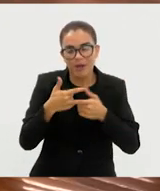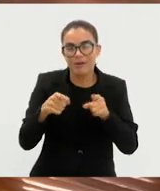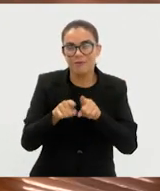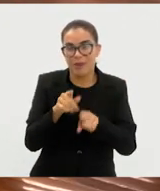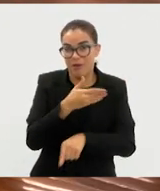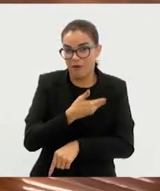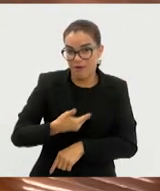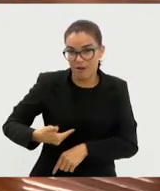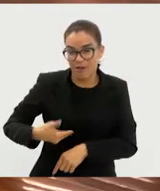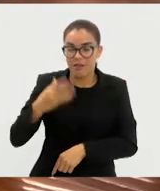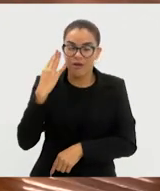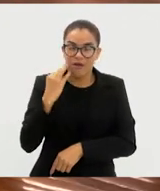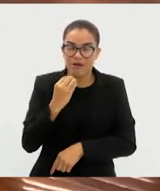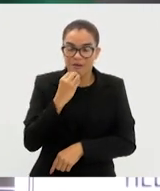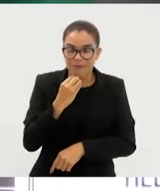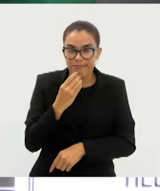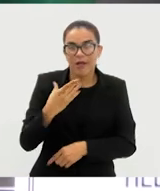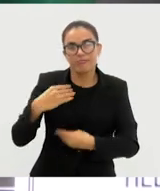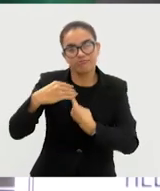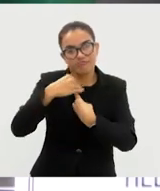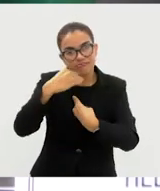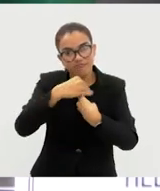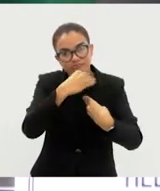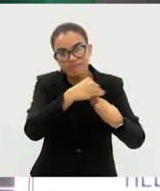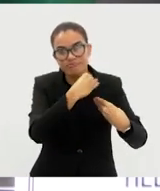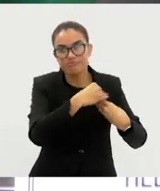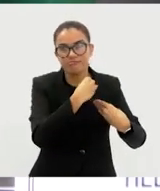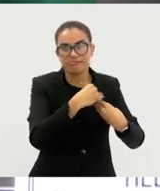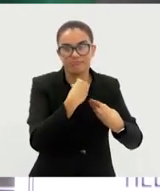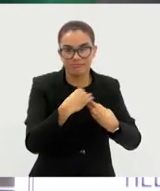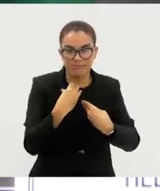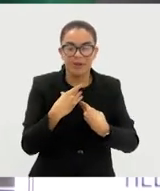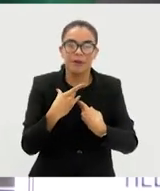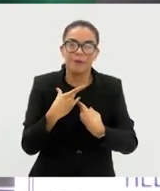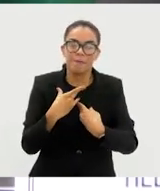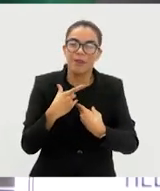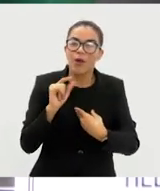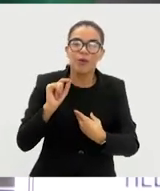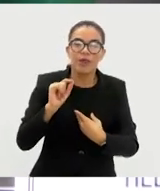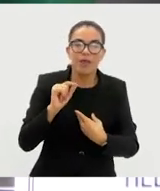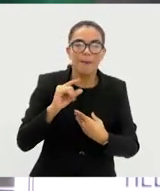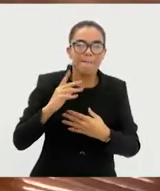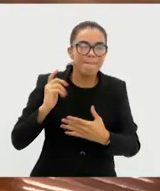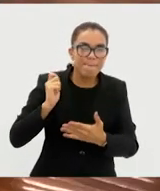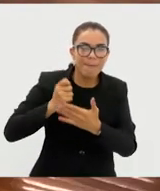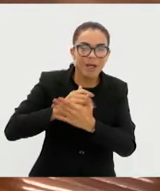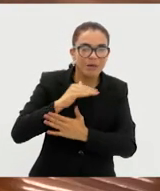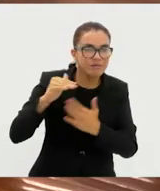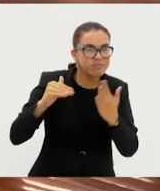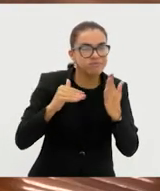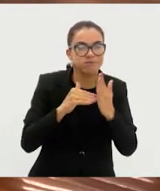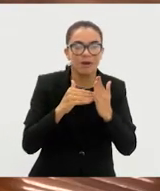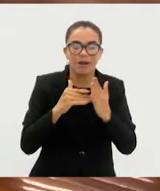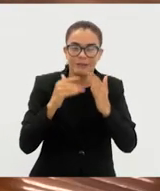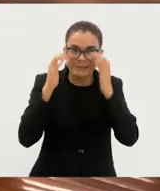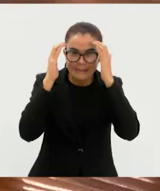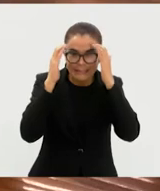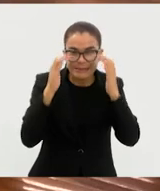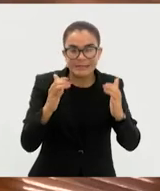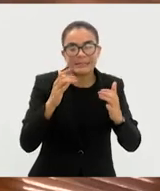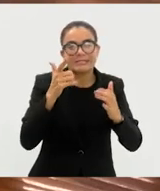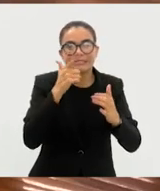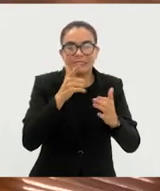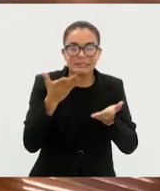governador Cláudio Castro nos passa, de deixar as contas, tocá-las com maior responsabilidade, maior